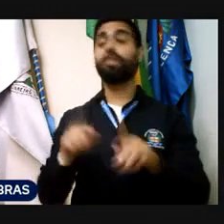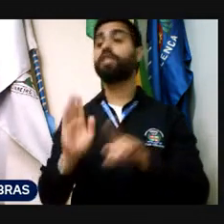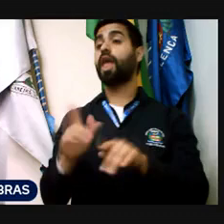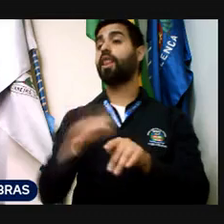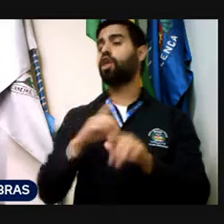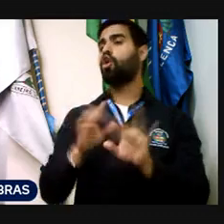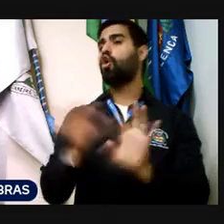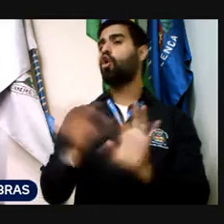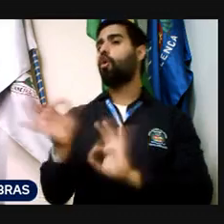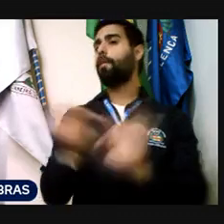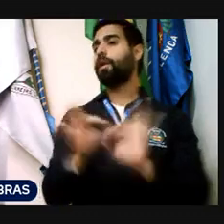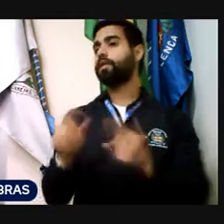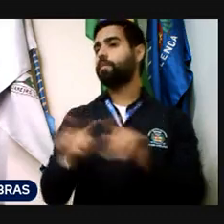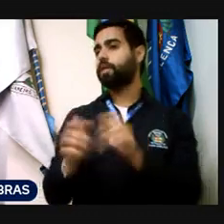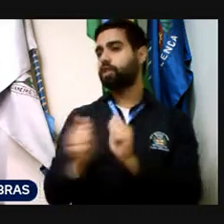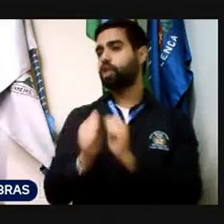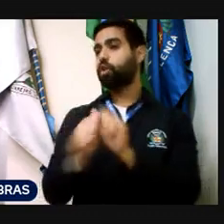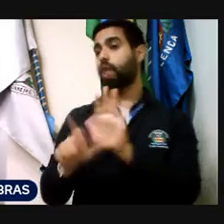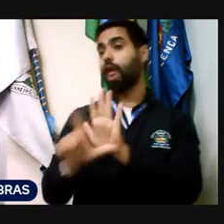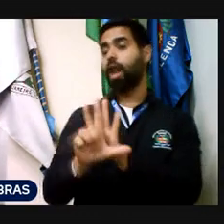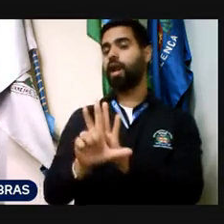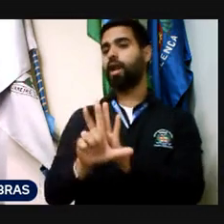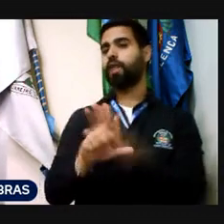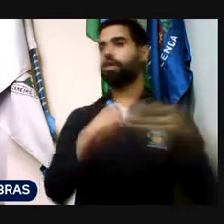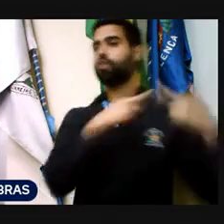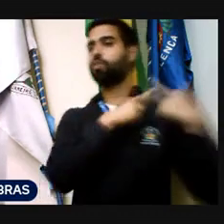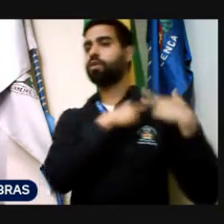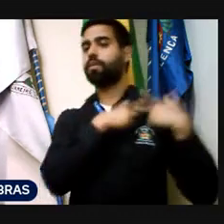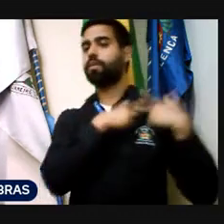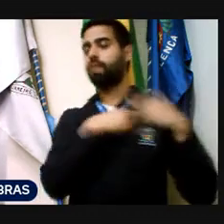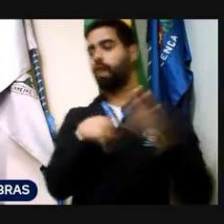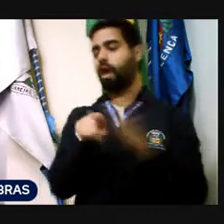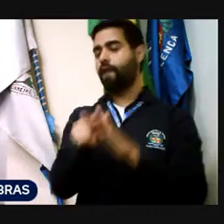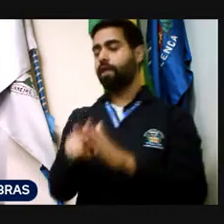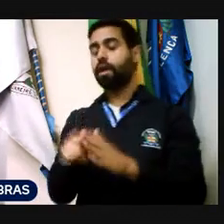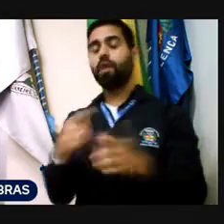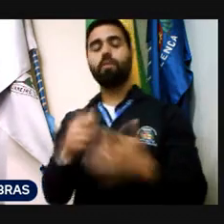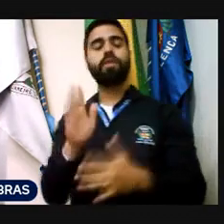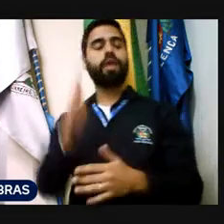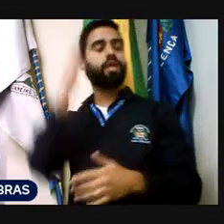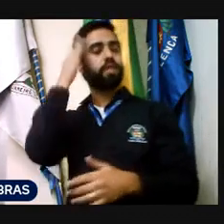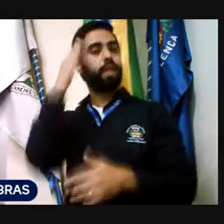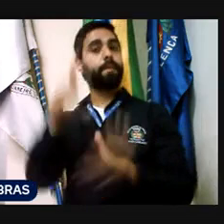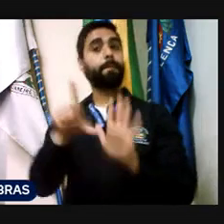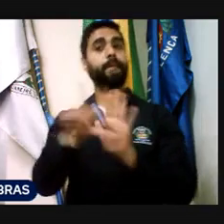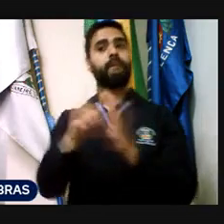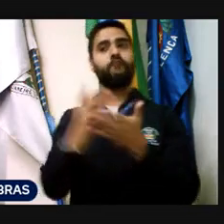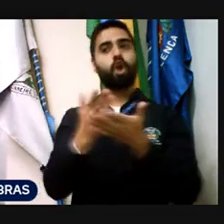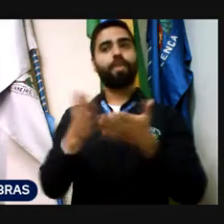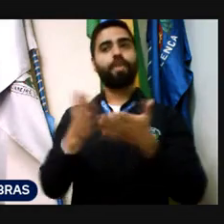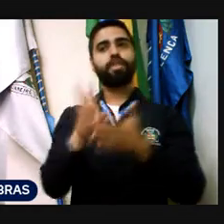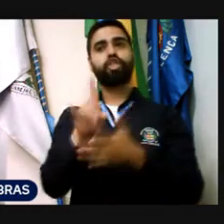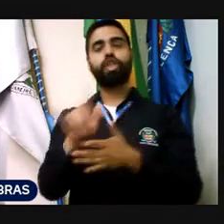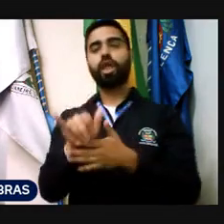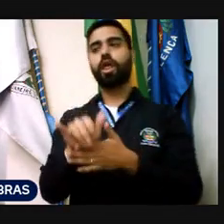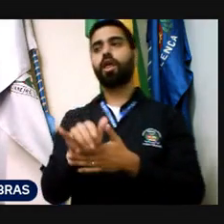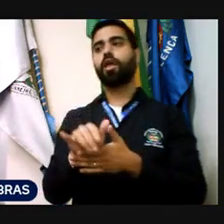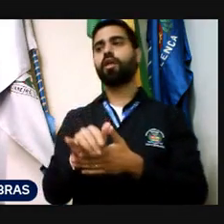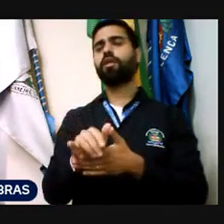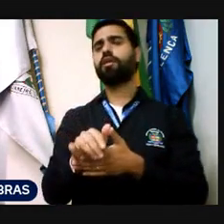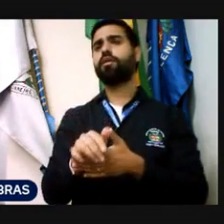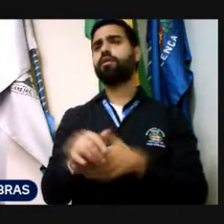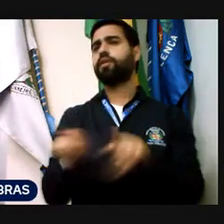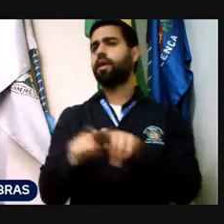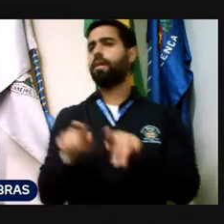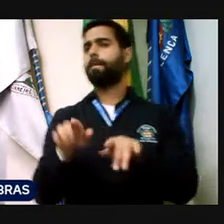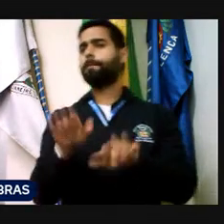o projeto está em consonância com a Lei de Responsabilidade Fiscal, uma vez que prevê que a lei entrará em vigor no exercício em que for considerada na estimativa da